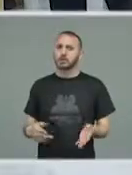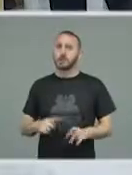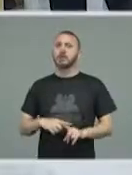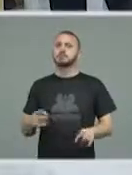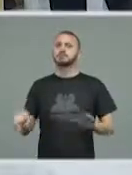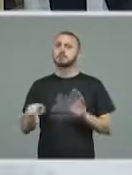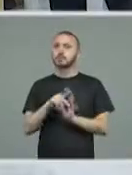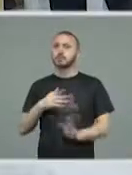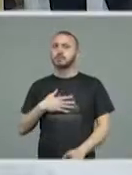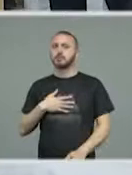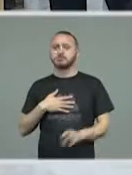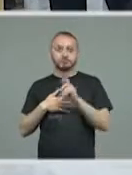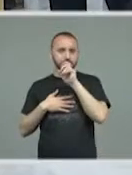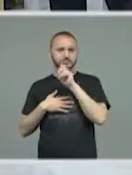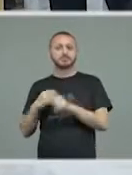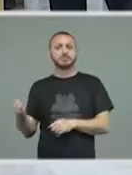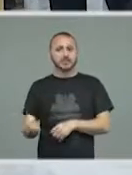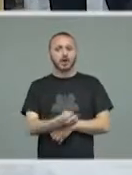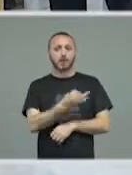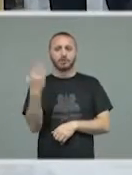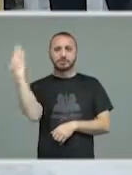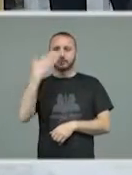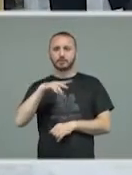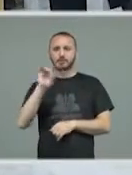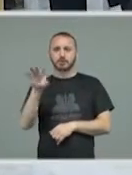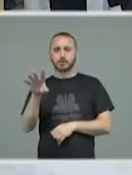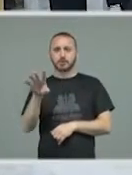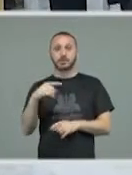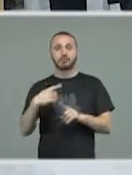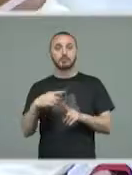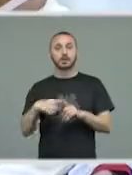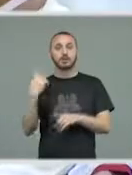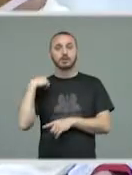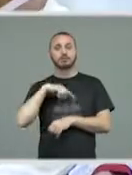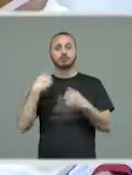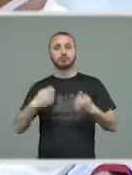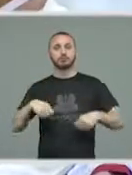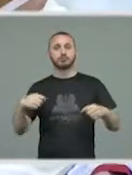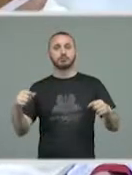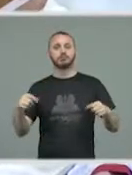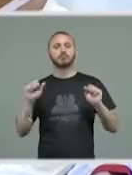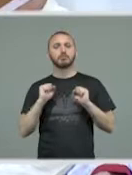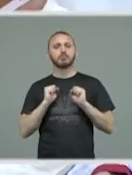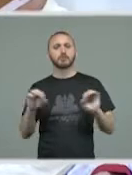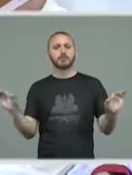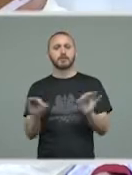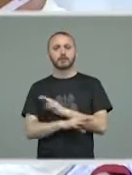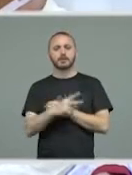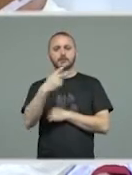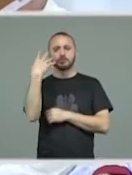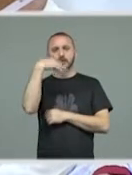mim, esses são um dos sinais. O que nós podemos terminar essas 24 horas é ter